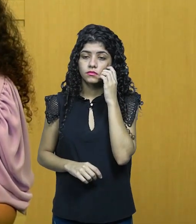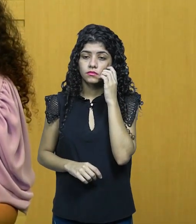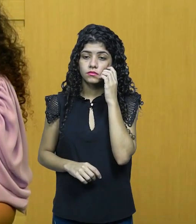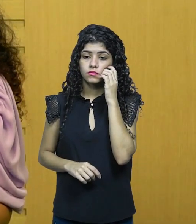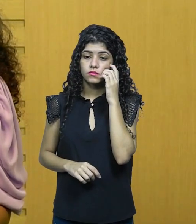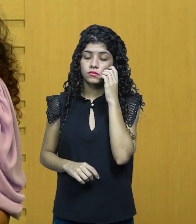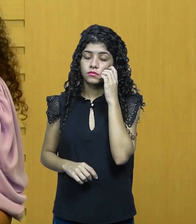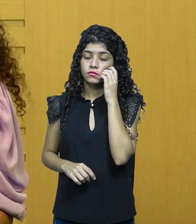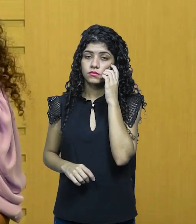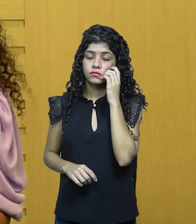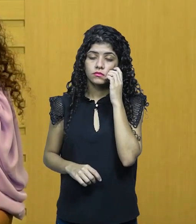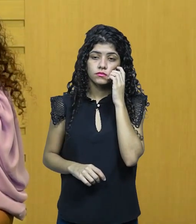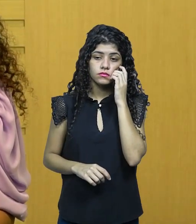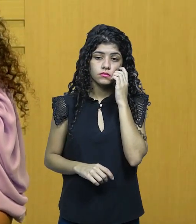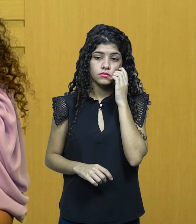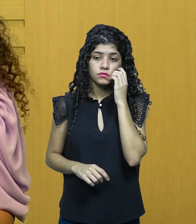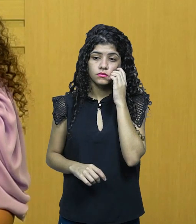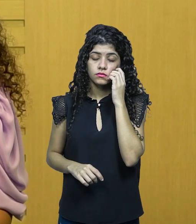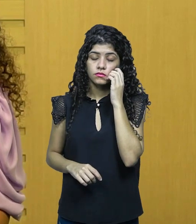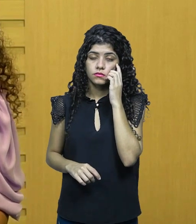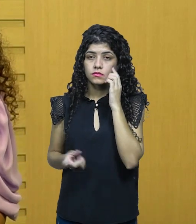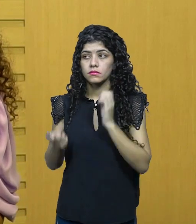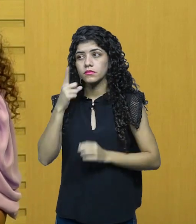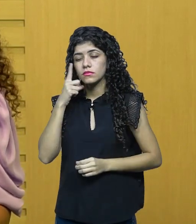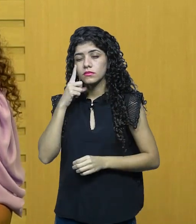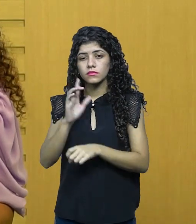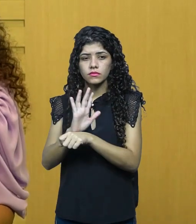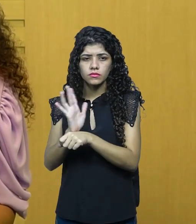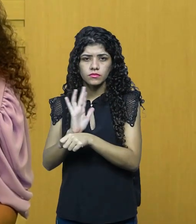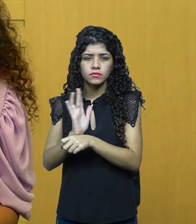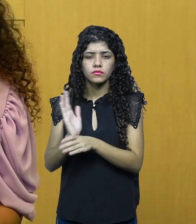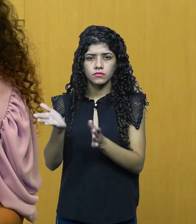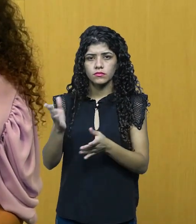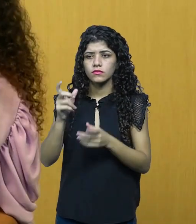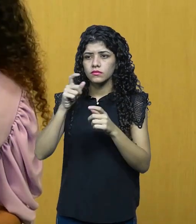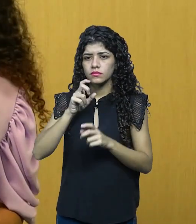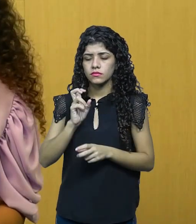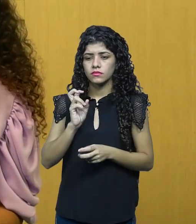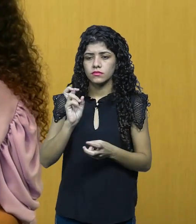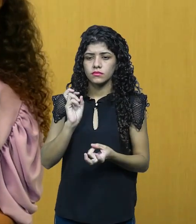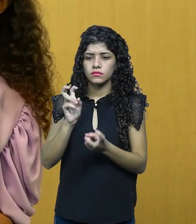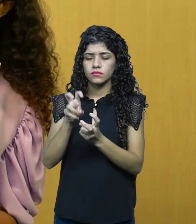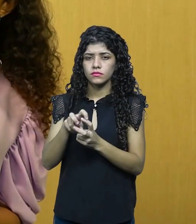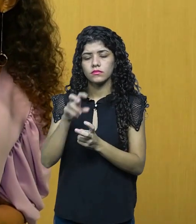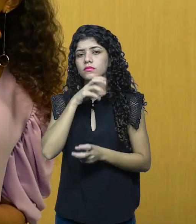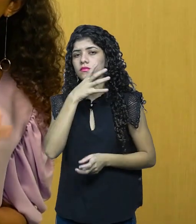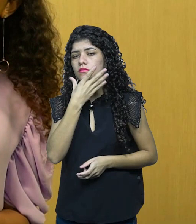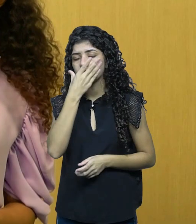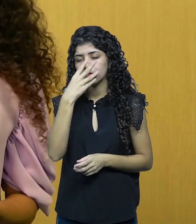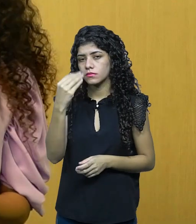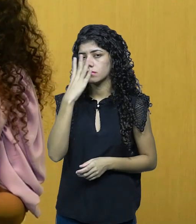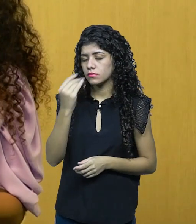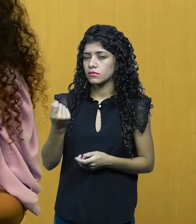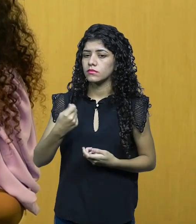amanhecer. Assim, os outros exemplos. Eu coloquei crepúsculo, pensando naquela saga Crepúsculo, como tem um